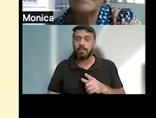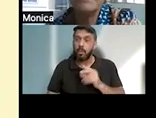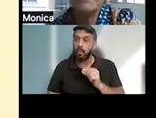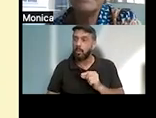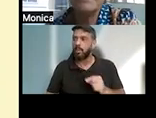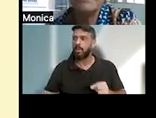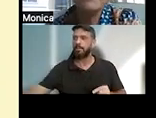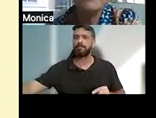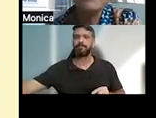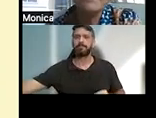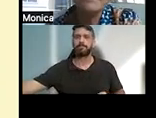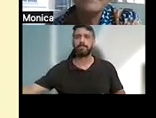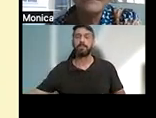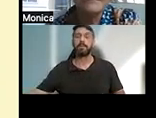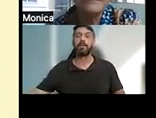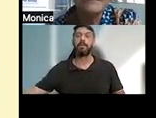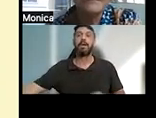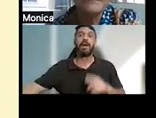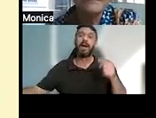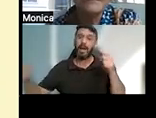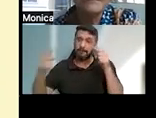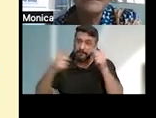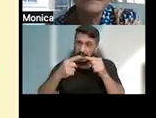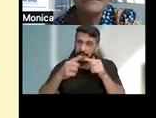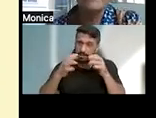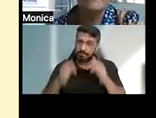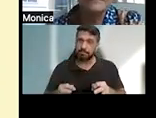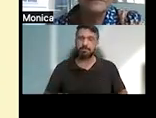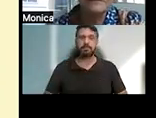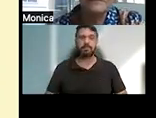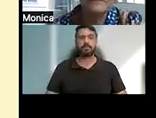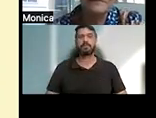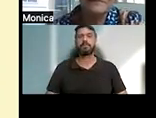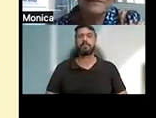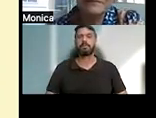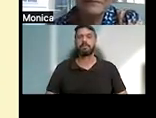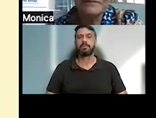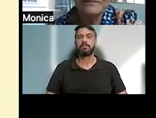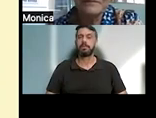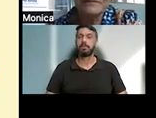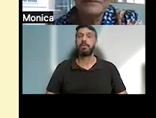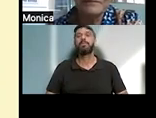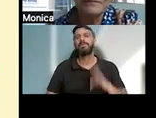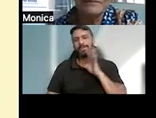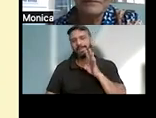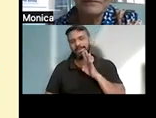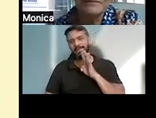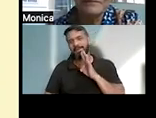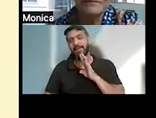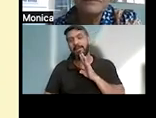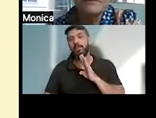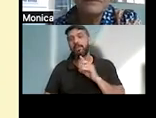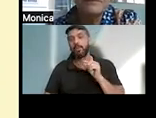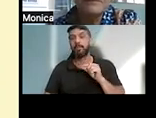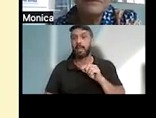muito, assim, aplicada mesmo, né? E o que eu acho muito legal é que, assim, sempre que eu vi alunos